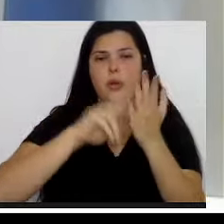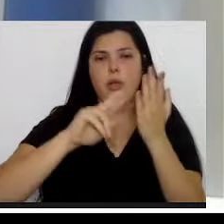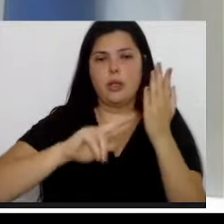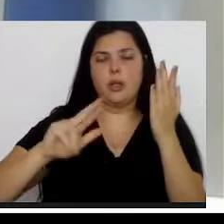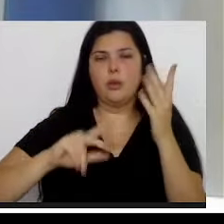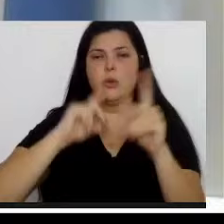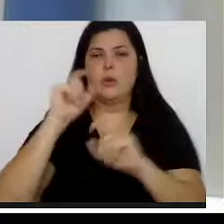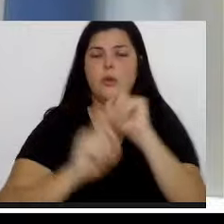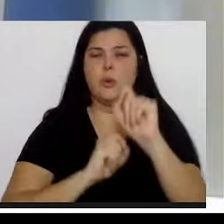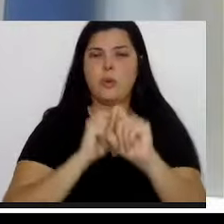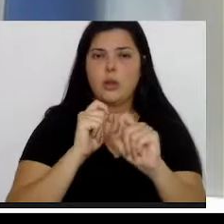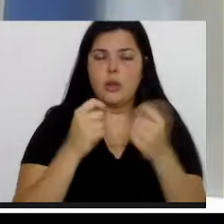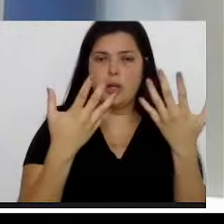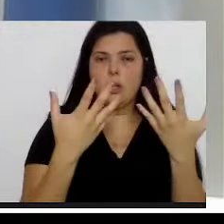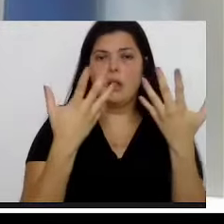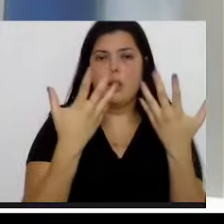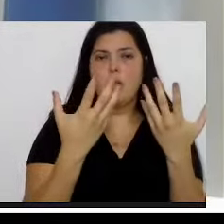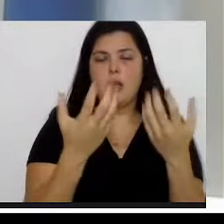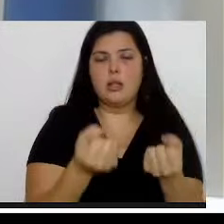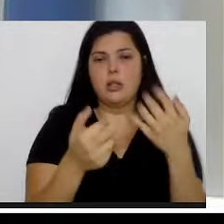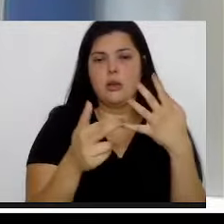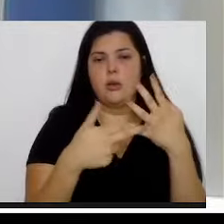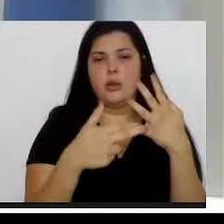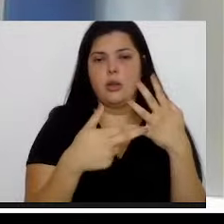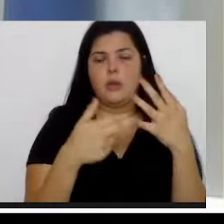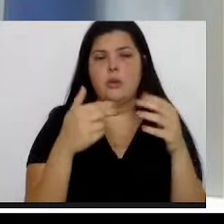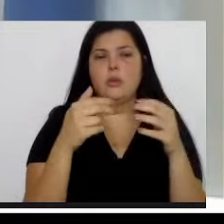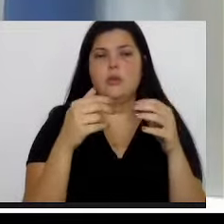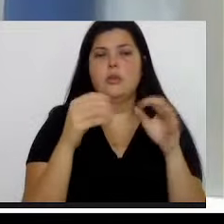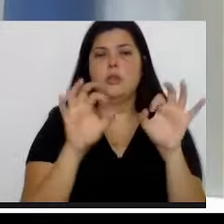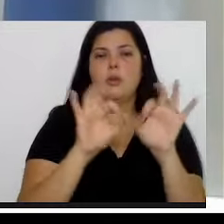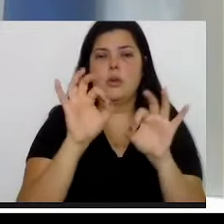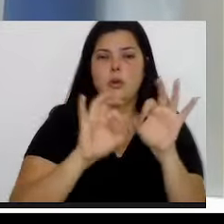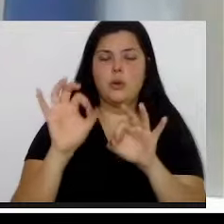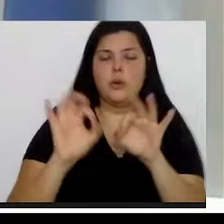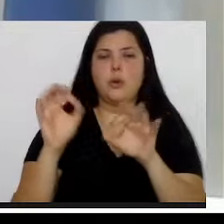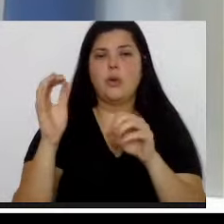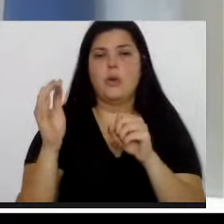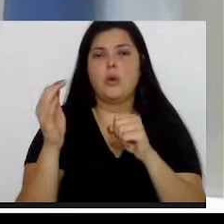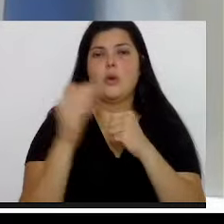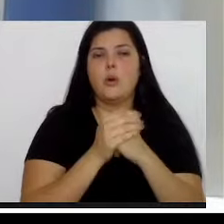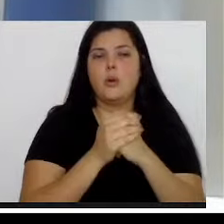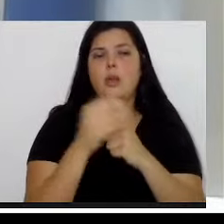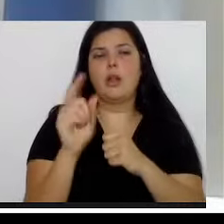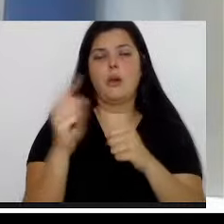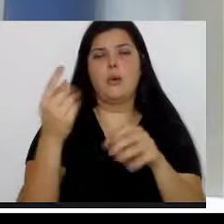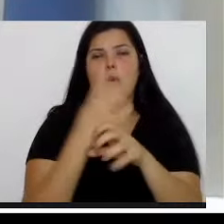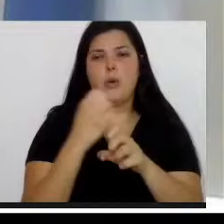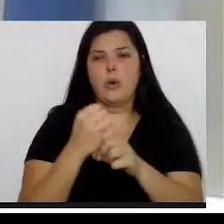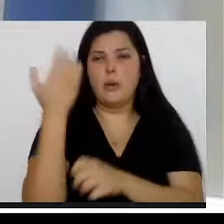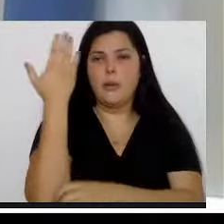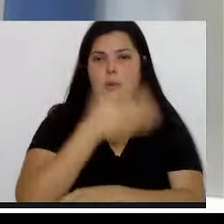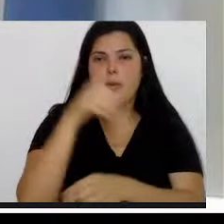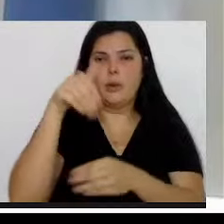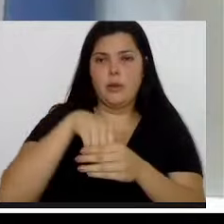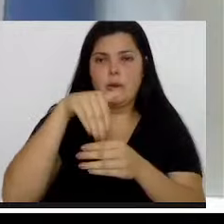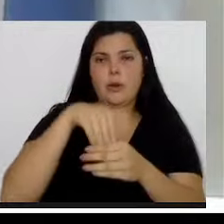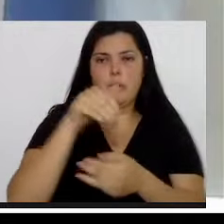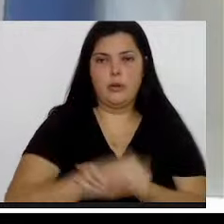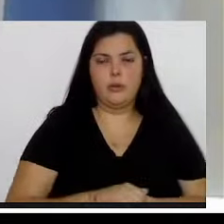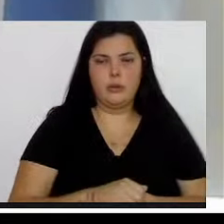é pelo deferimento do requerimento de regularização de omissão de prestação de contas